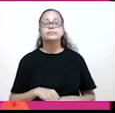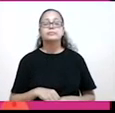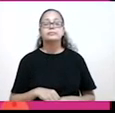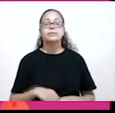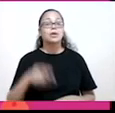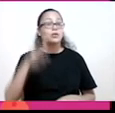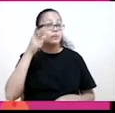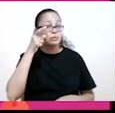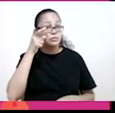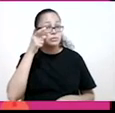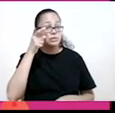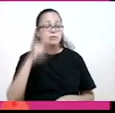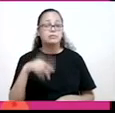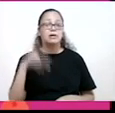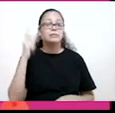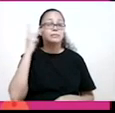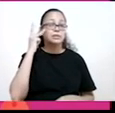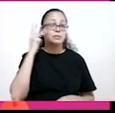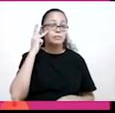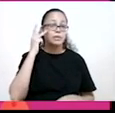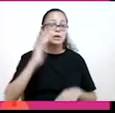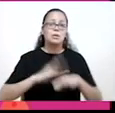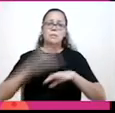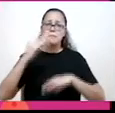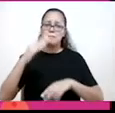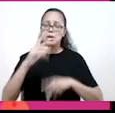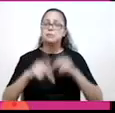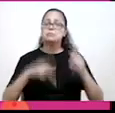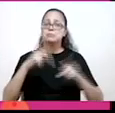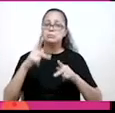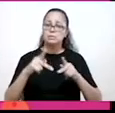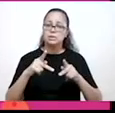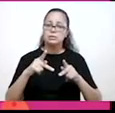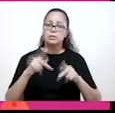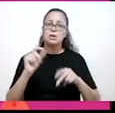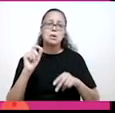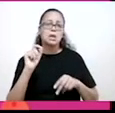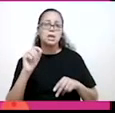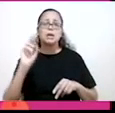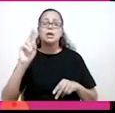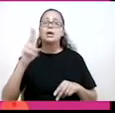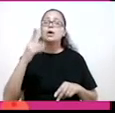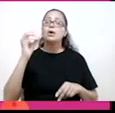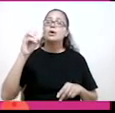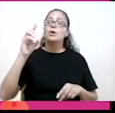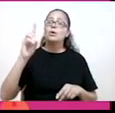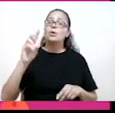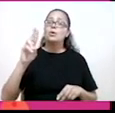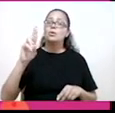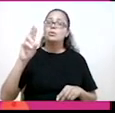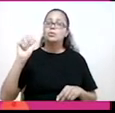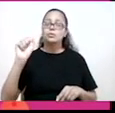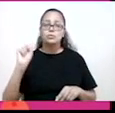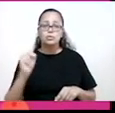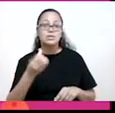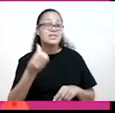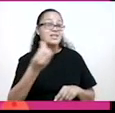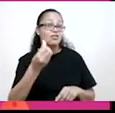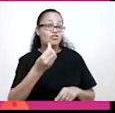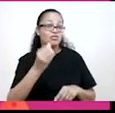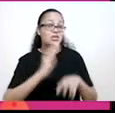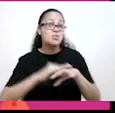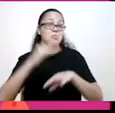olha só, vamos observar aqui. Ó, só a cidade de São Paulo tem mais habitantes do que Honduras, que é o 6º país mais populoso, né,